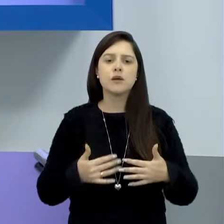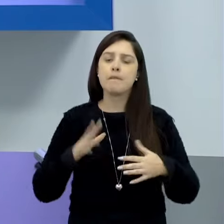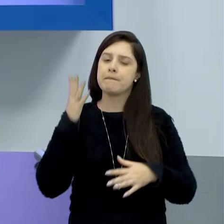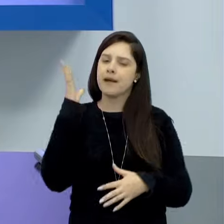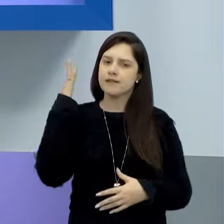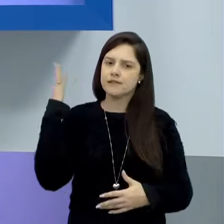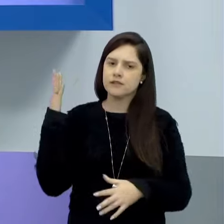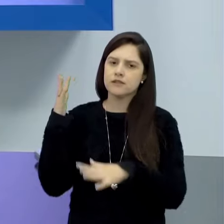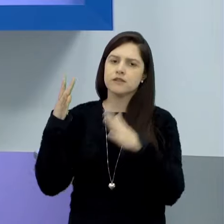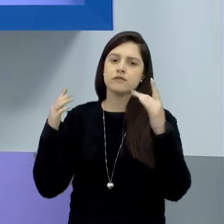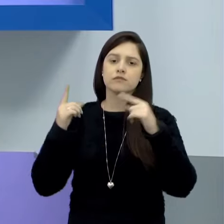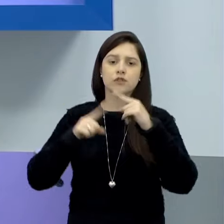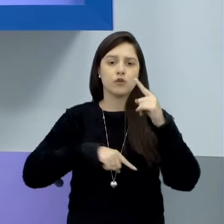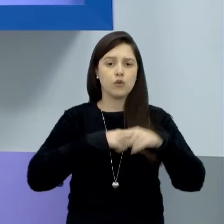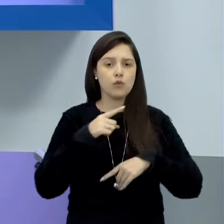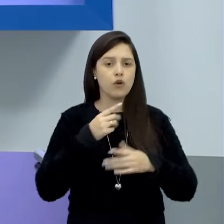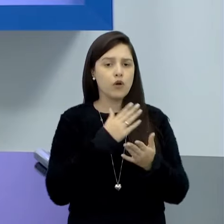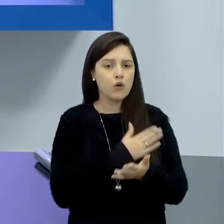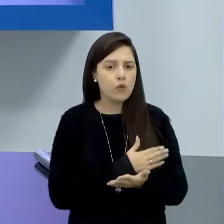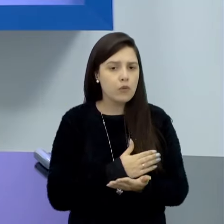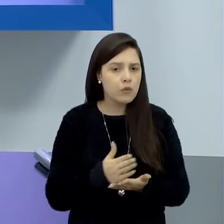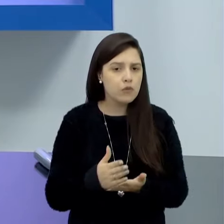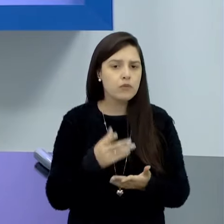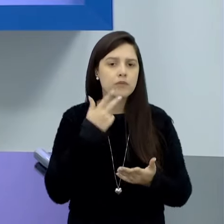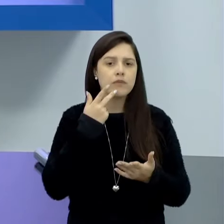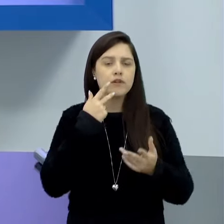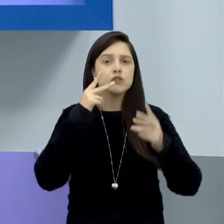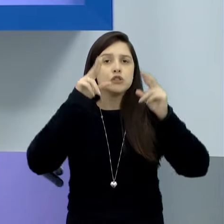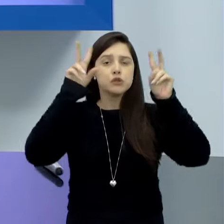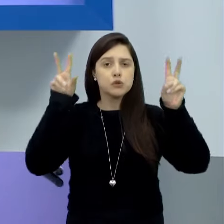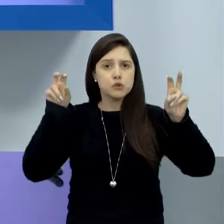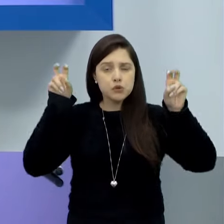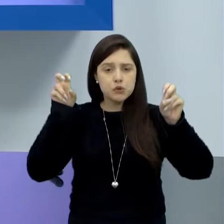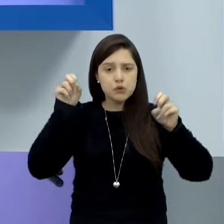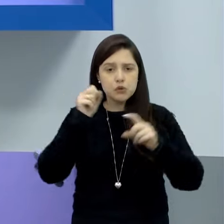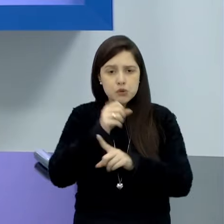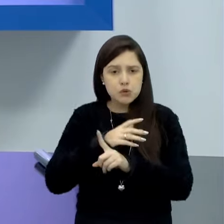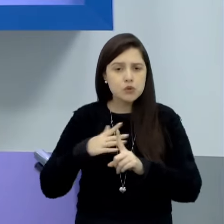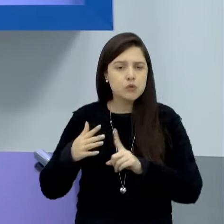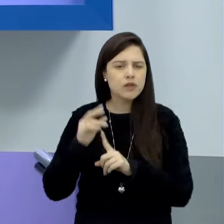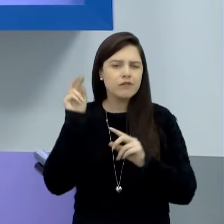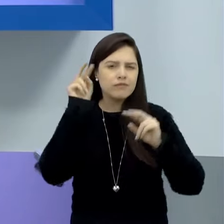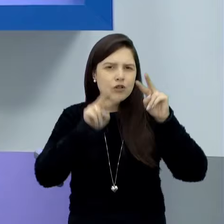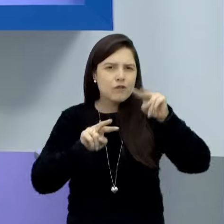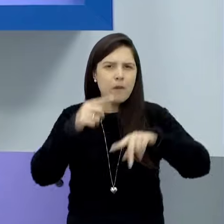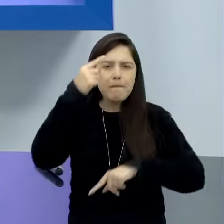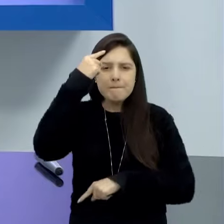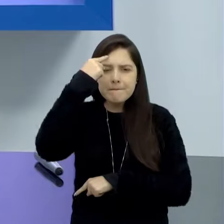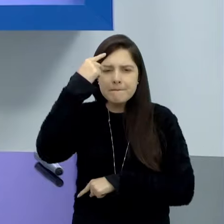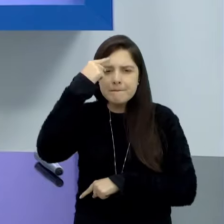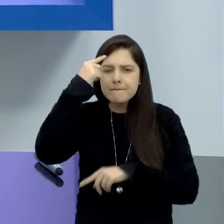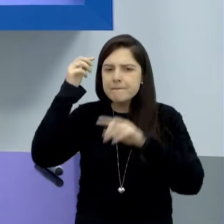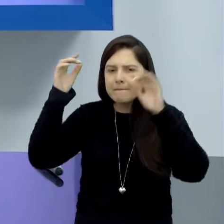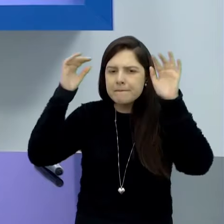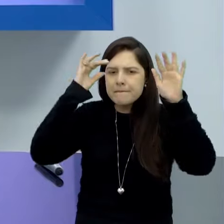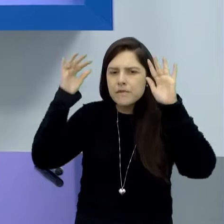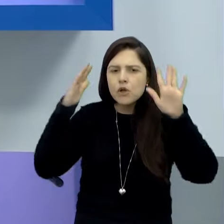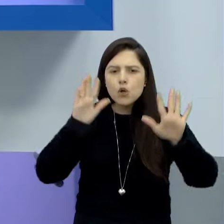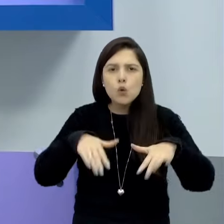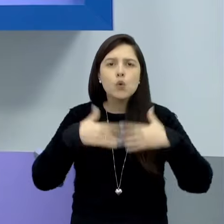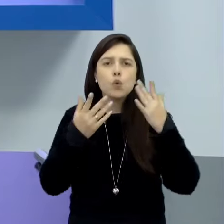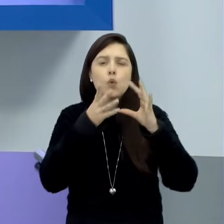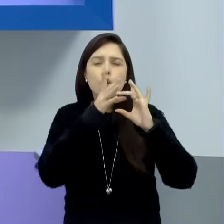paisagem, depois a gente começou a falar um pouco sobre sociedade, a gente viu o pensamento de 5 autores